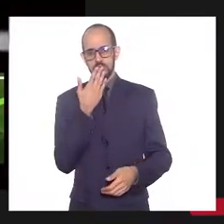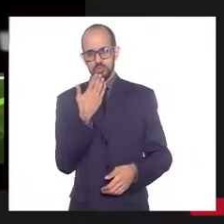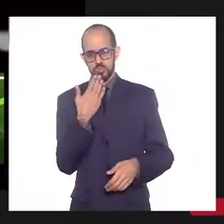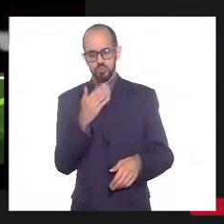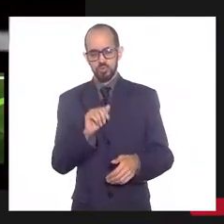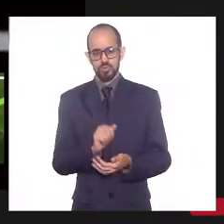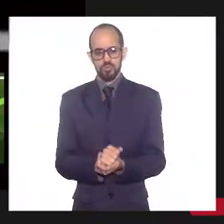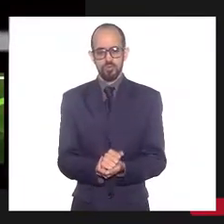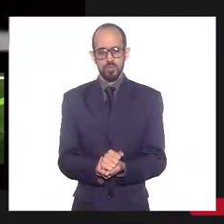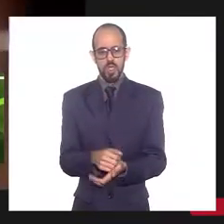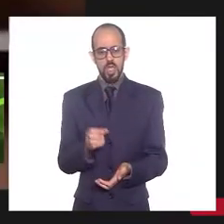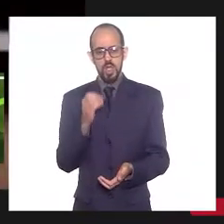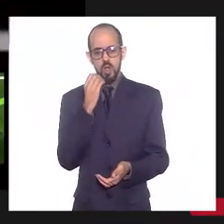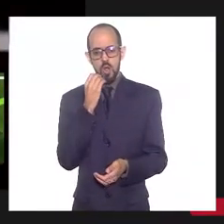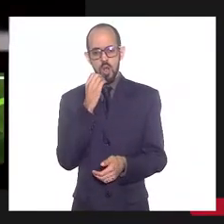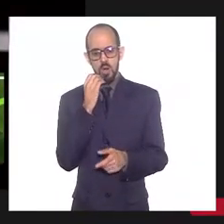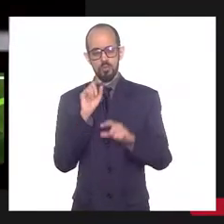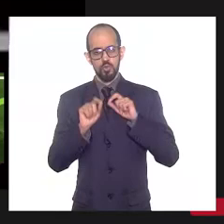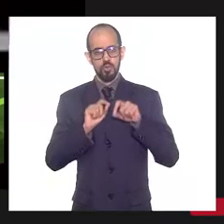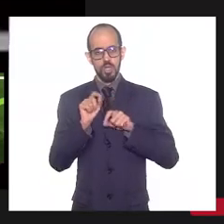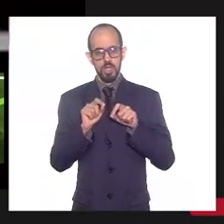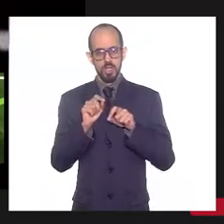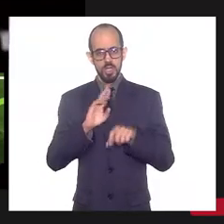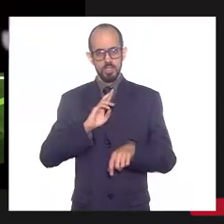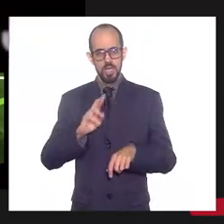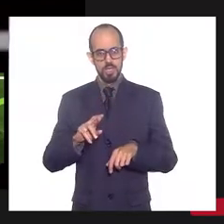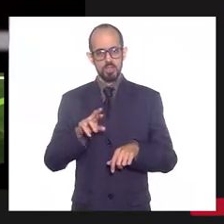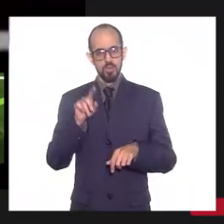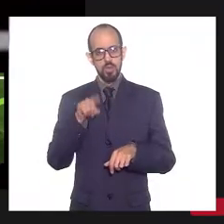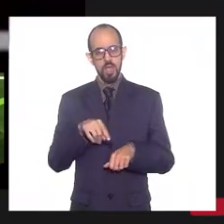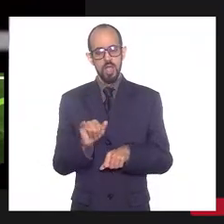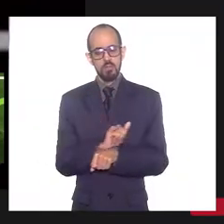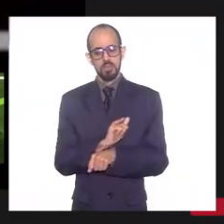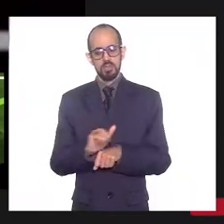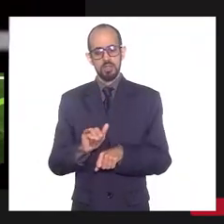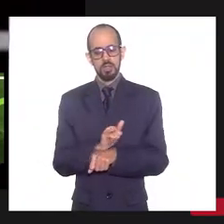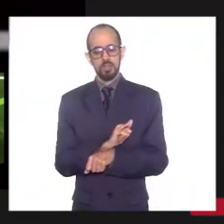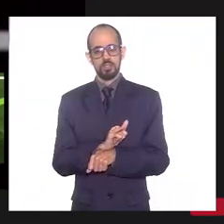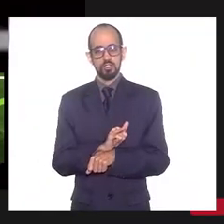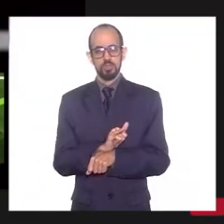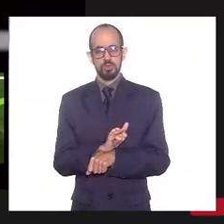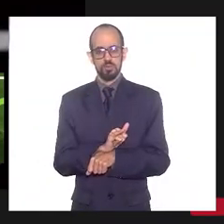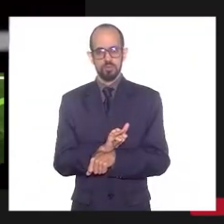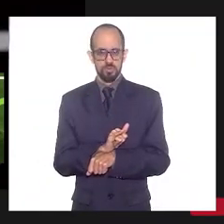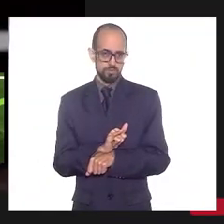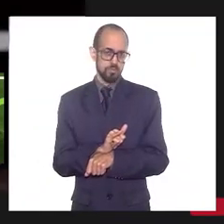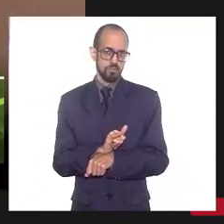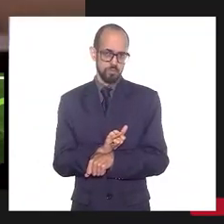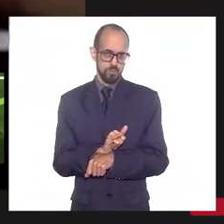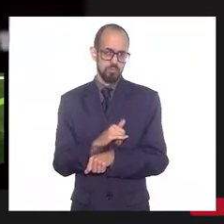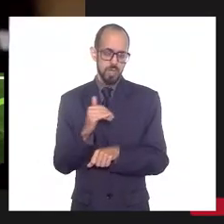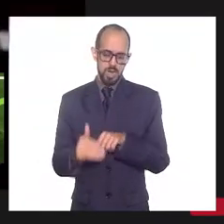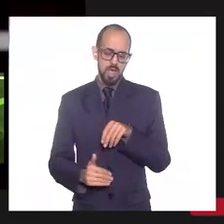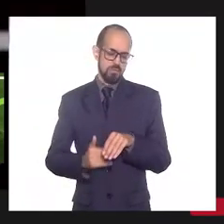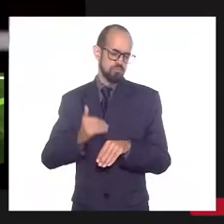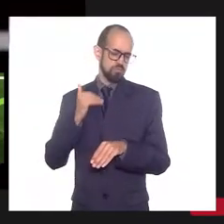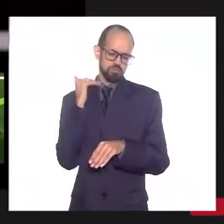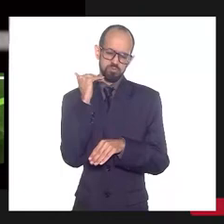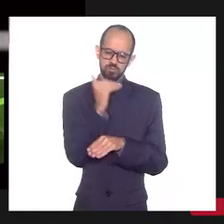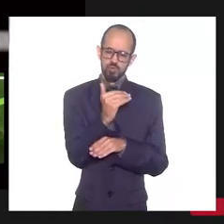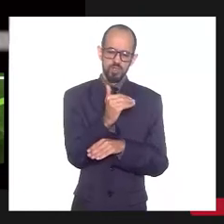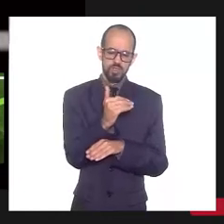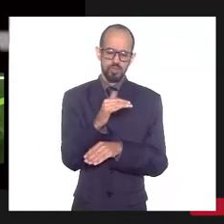região Miguel que a gente considera Sirva como instrumento o mar a elevação